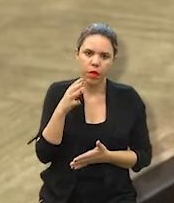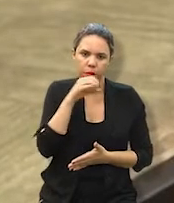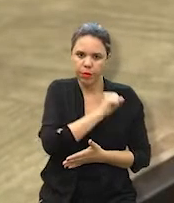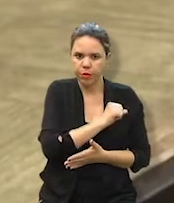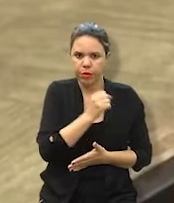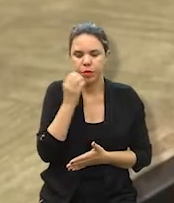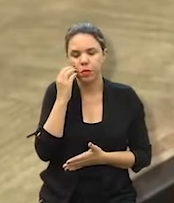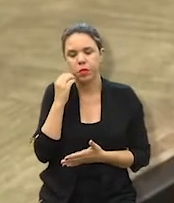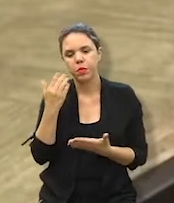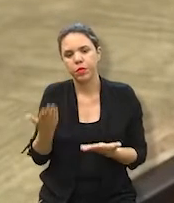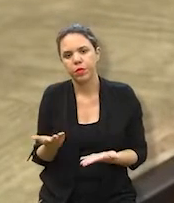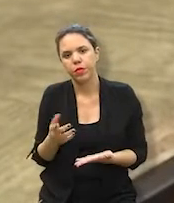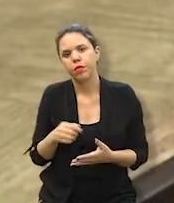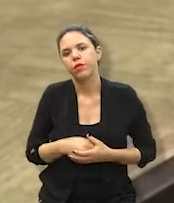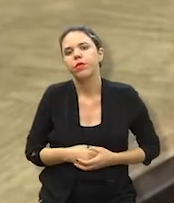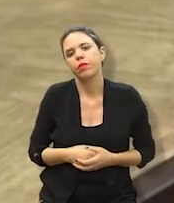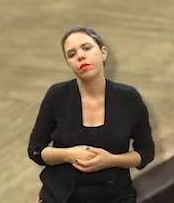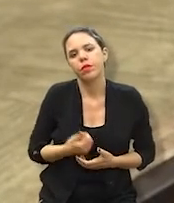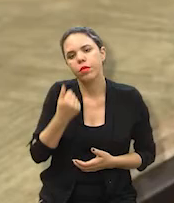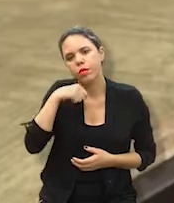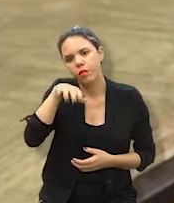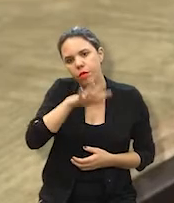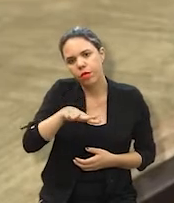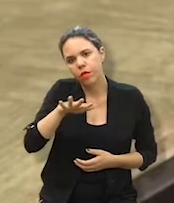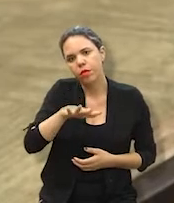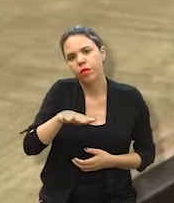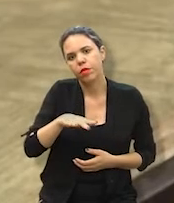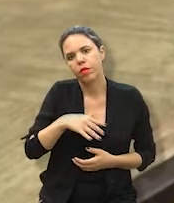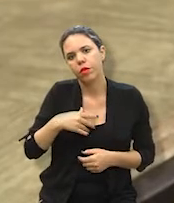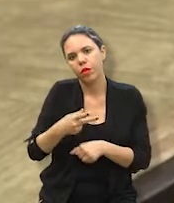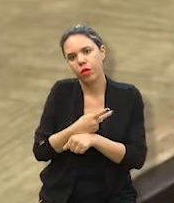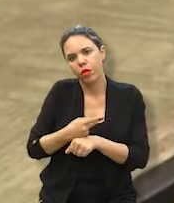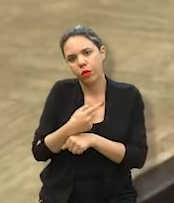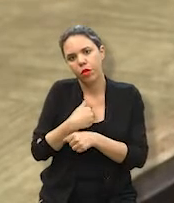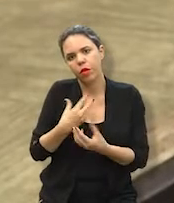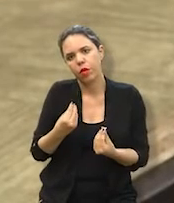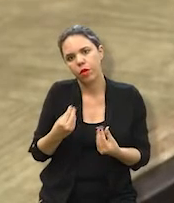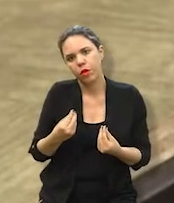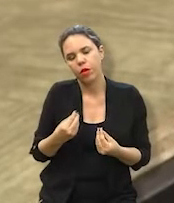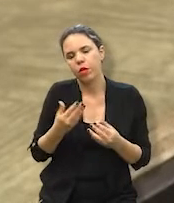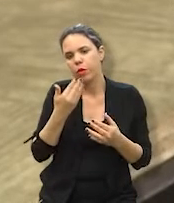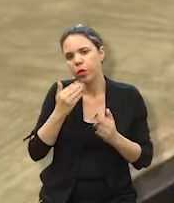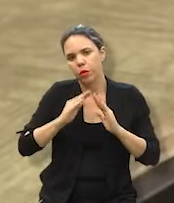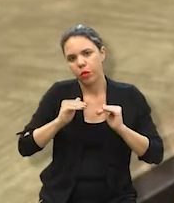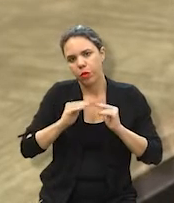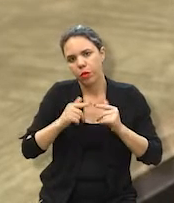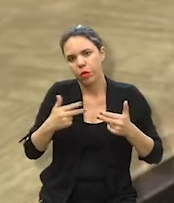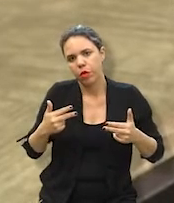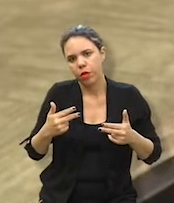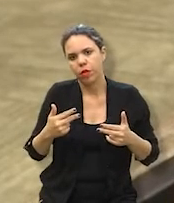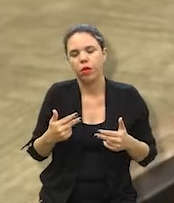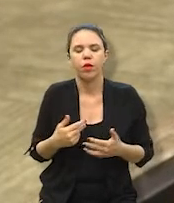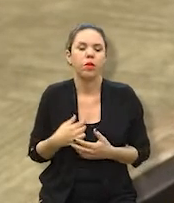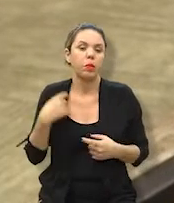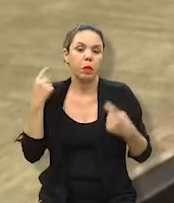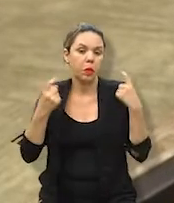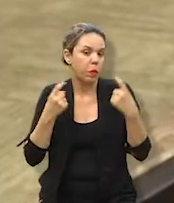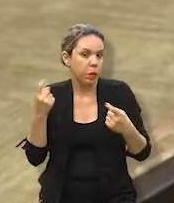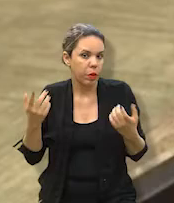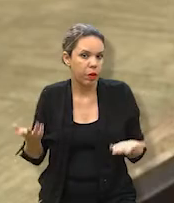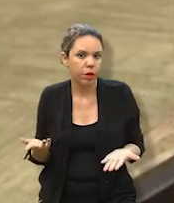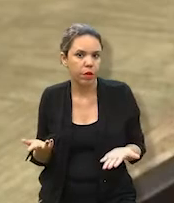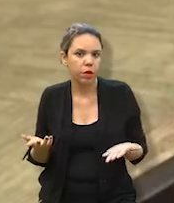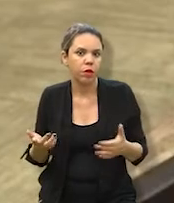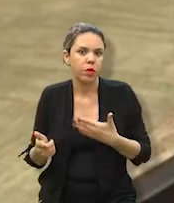para que seja resolvido rápido isso aí, as mães, elas estão me procurando bastante, demandando e